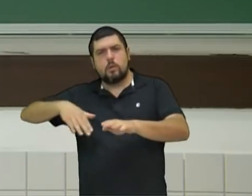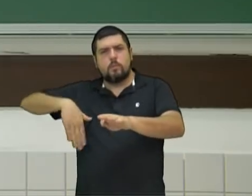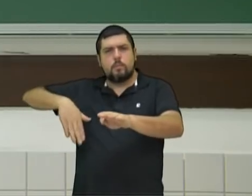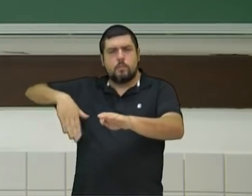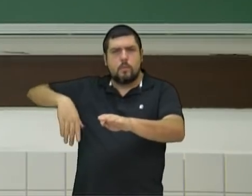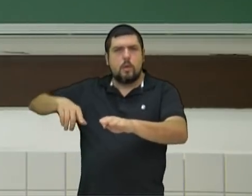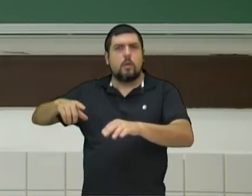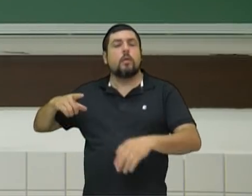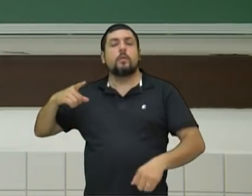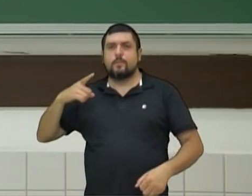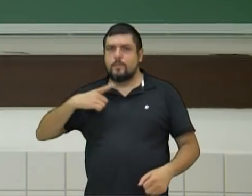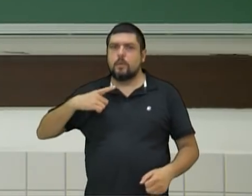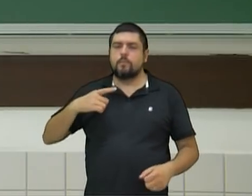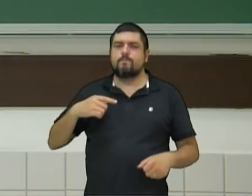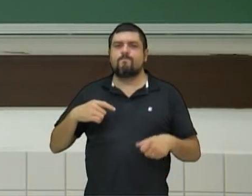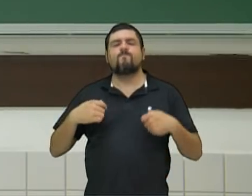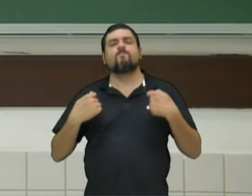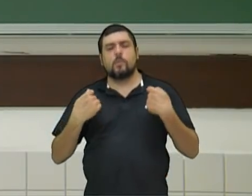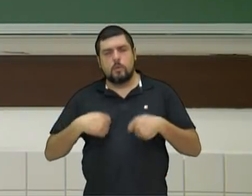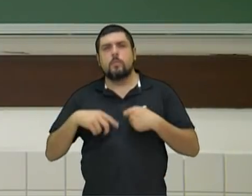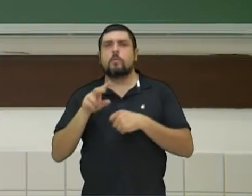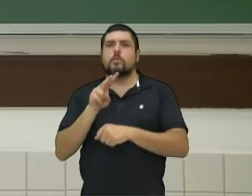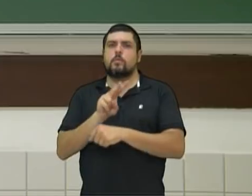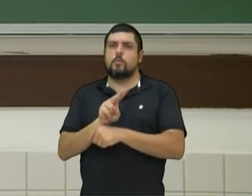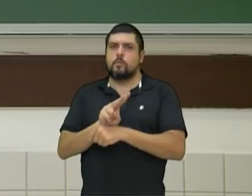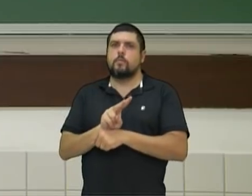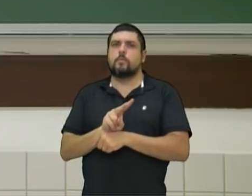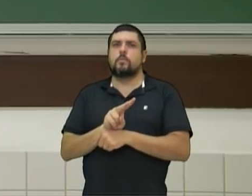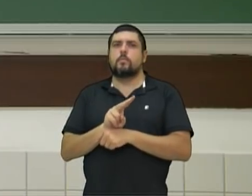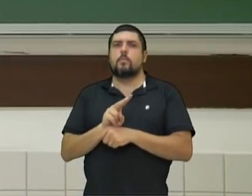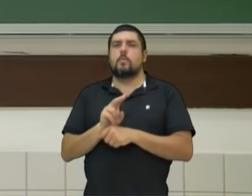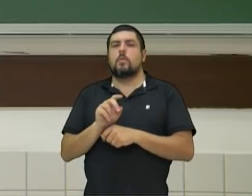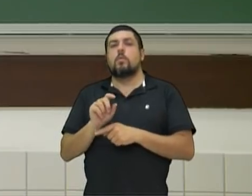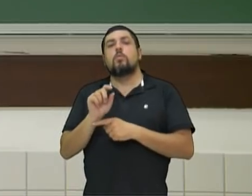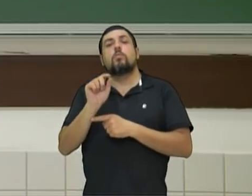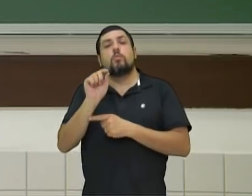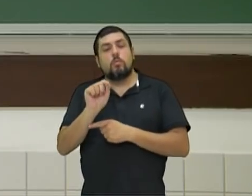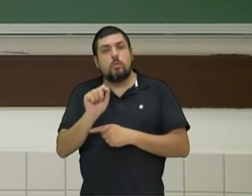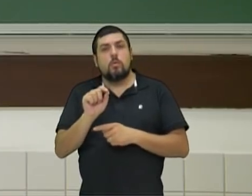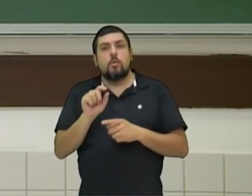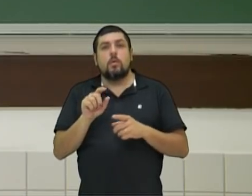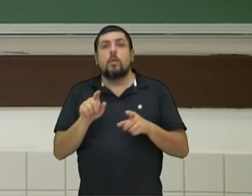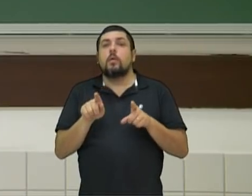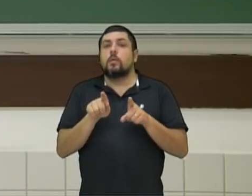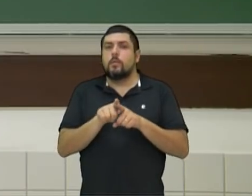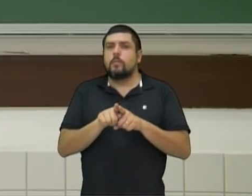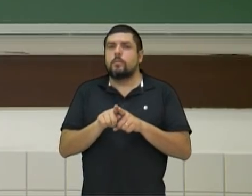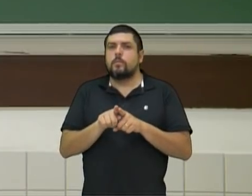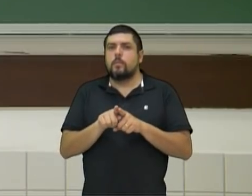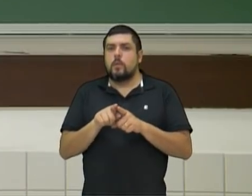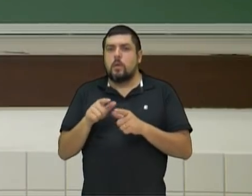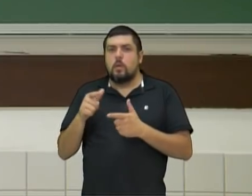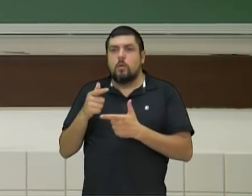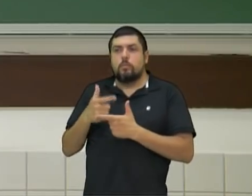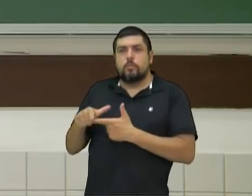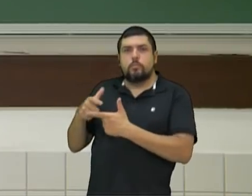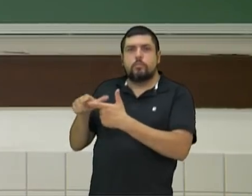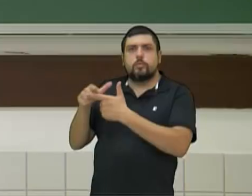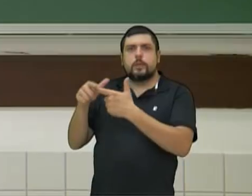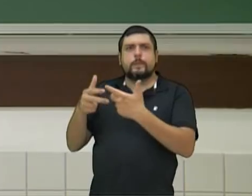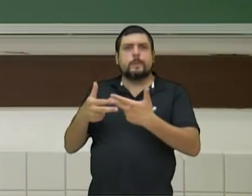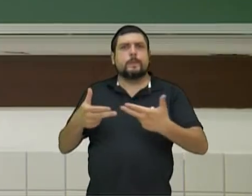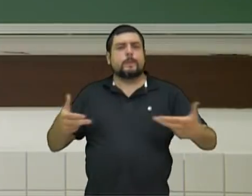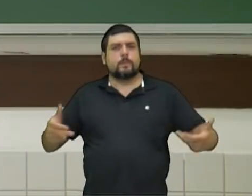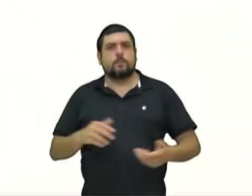bom? Então, tem que ter cuidado. Isso demonstra também que a gente também enfrenta outros problemas, não é verdade? E